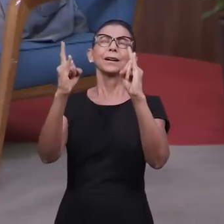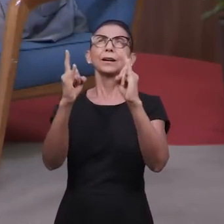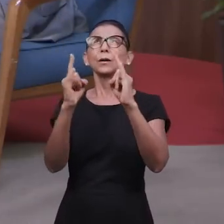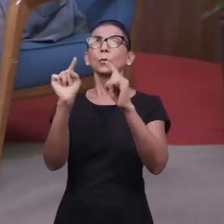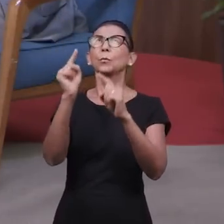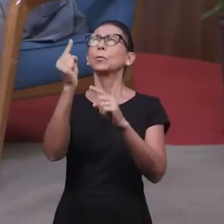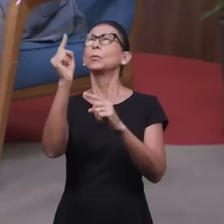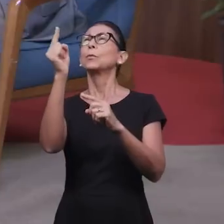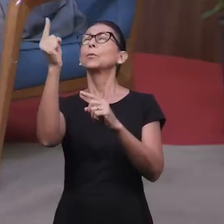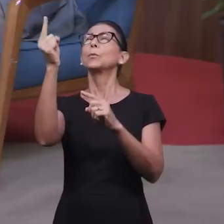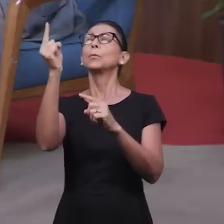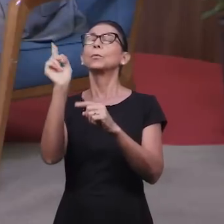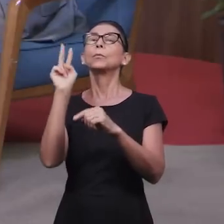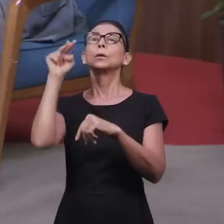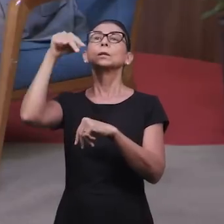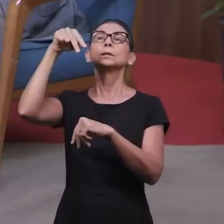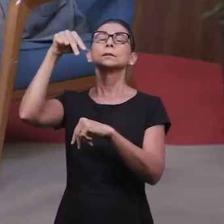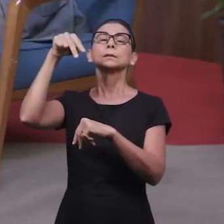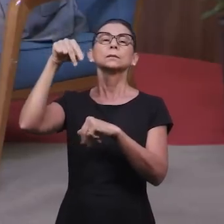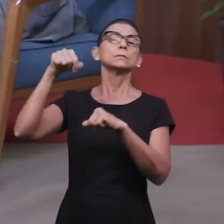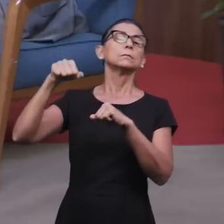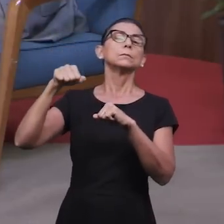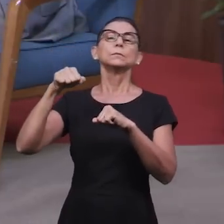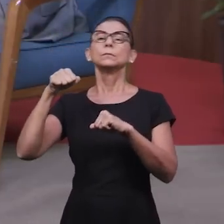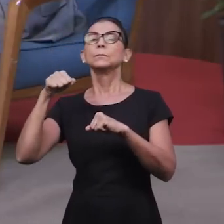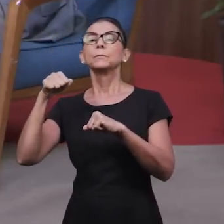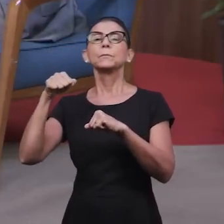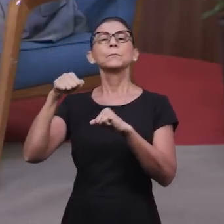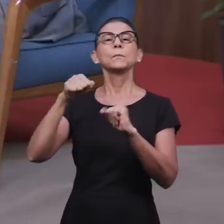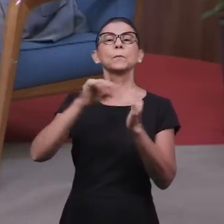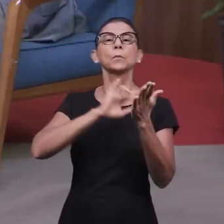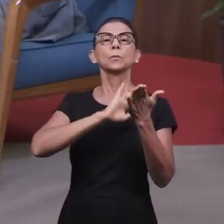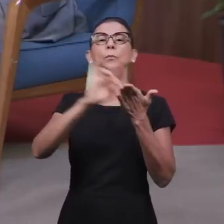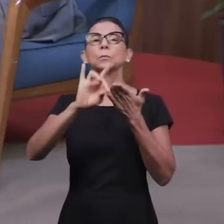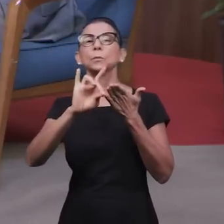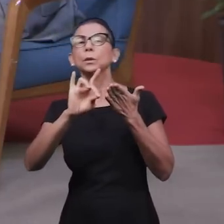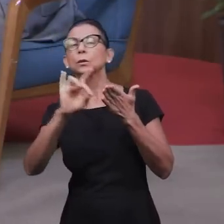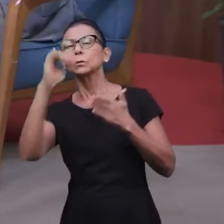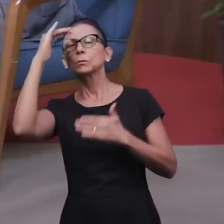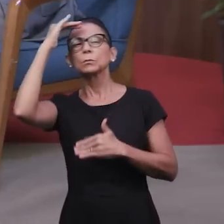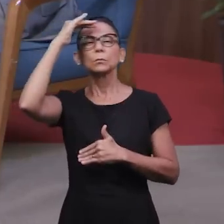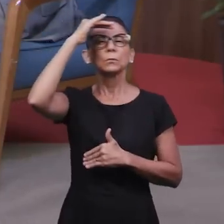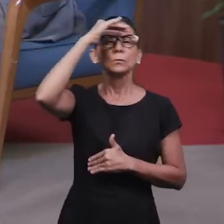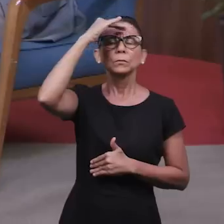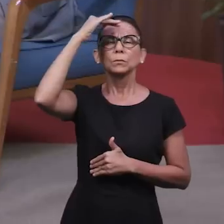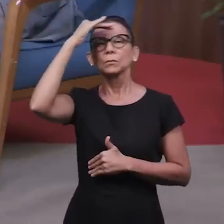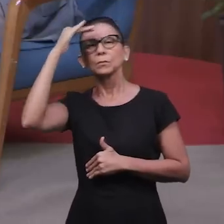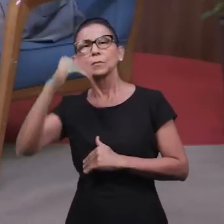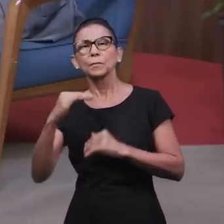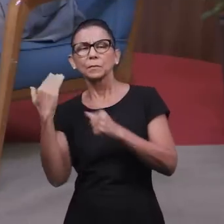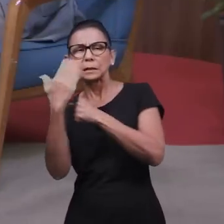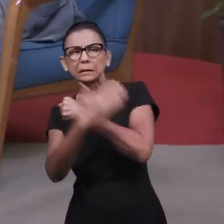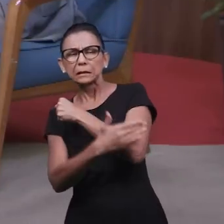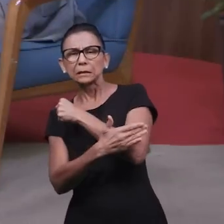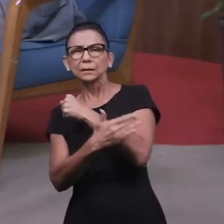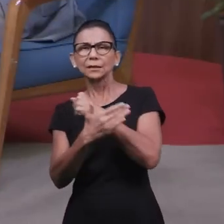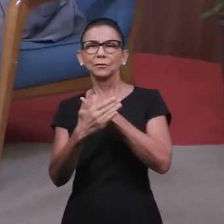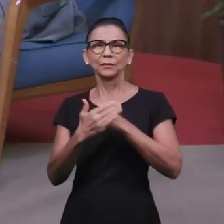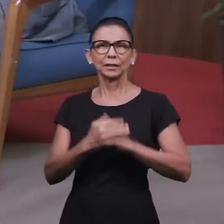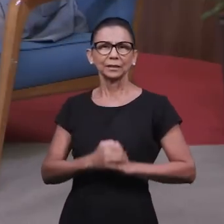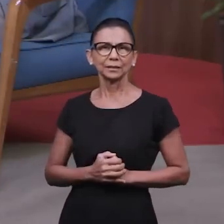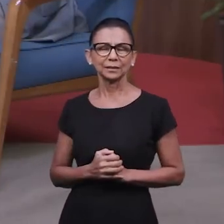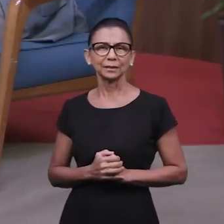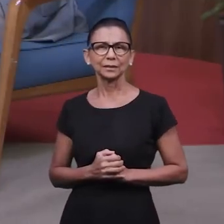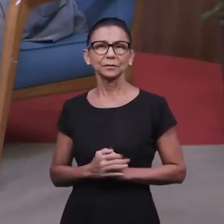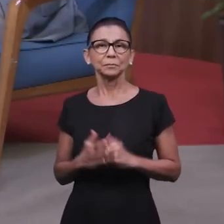você enxergar de longe o inimigo. Então, era uma questão de vigilância, de defesa, era estratégico